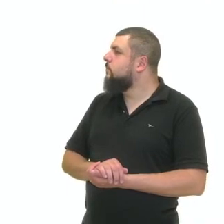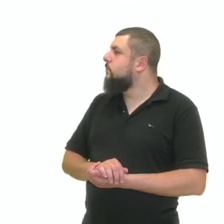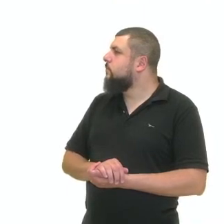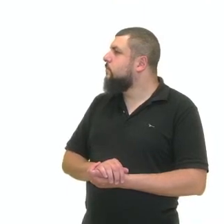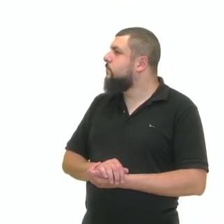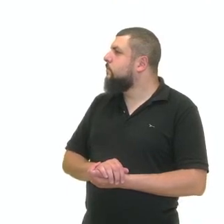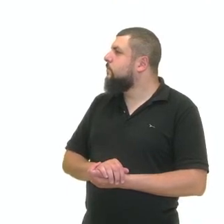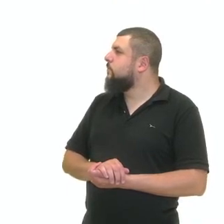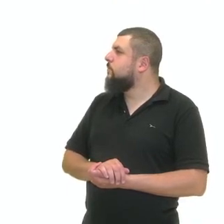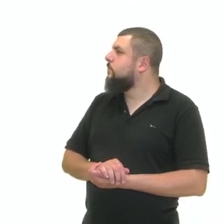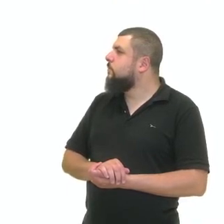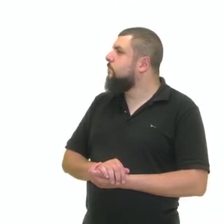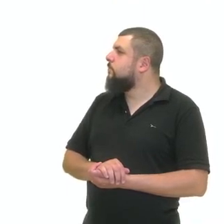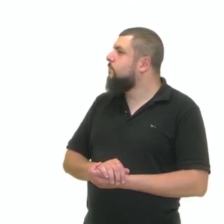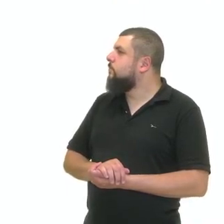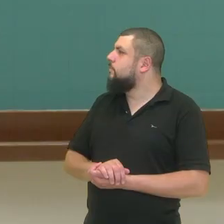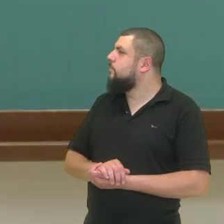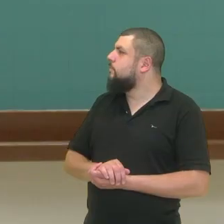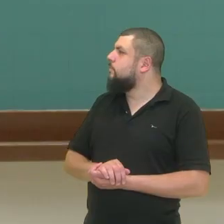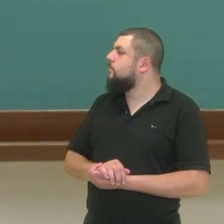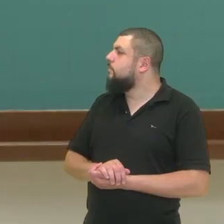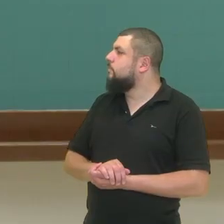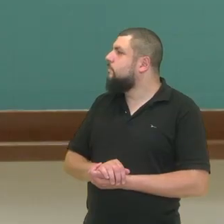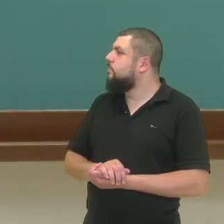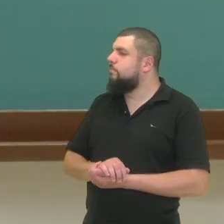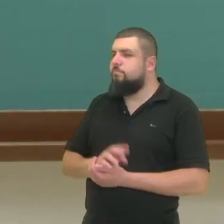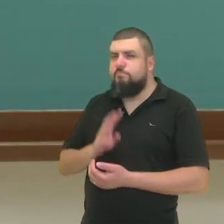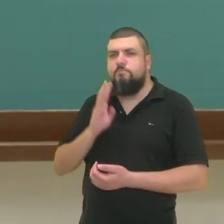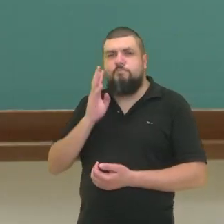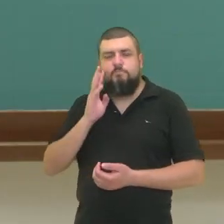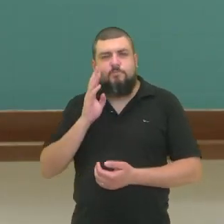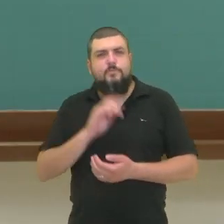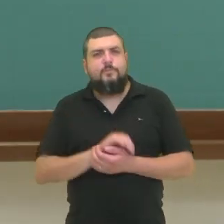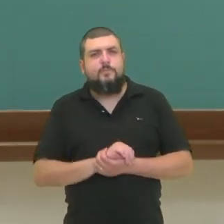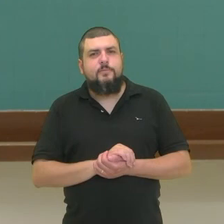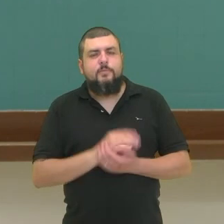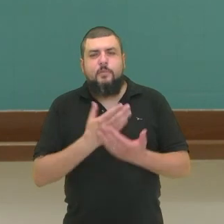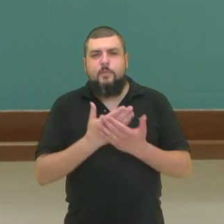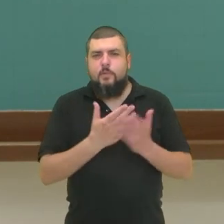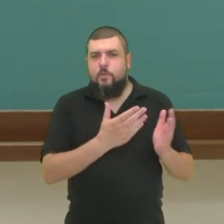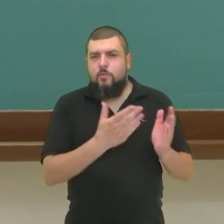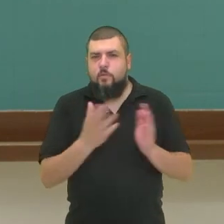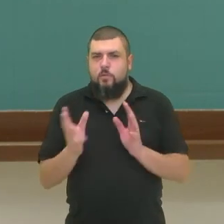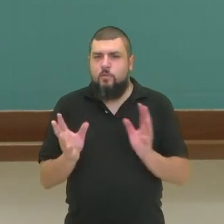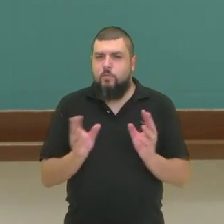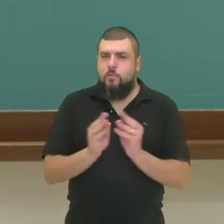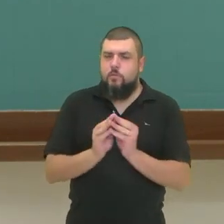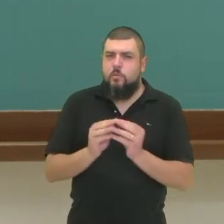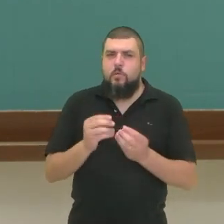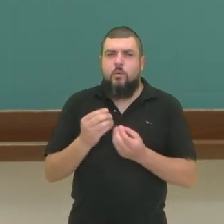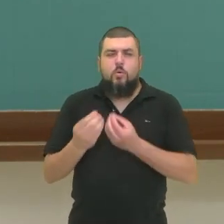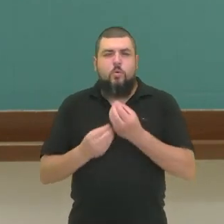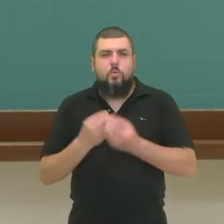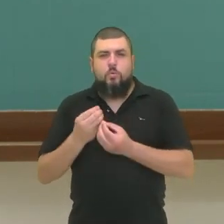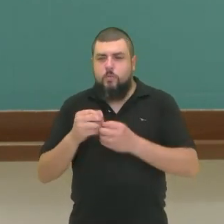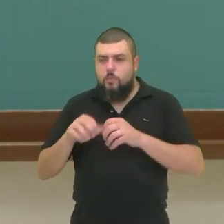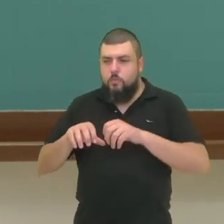violência. Tais atos resultaram na independência do país. Na aula de hoje, nós falamos sobre o processo de